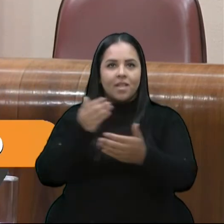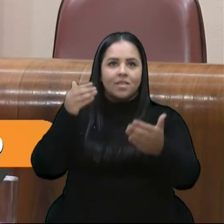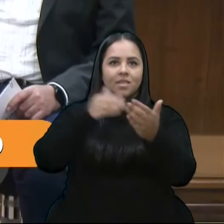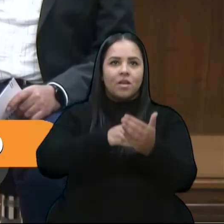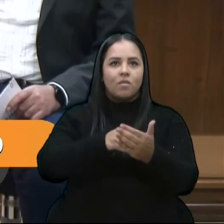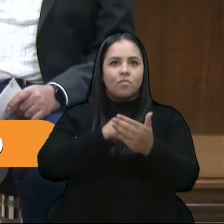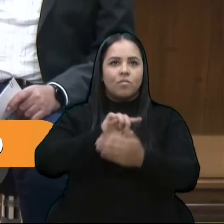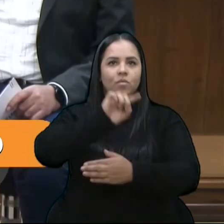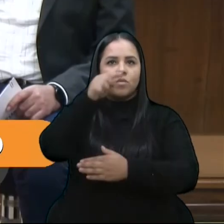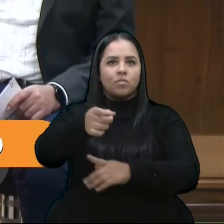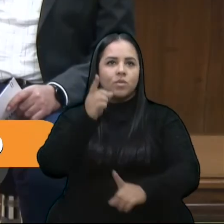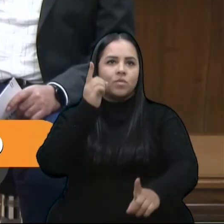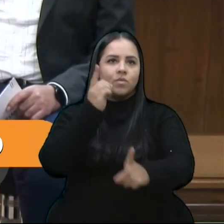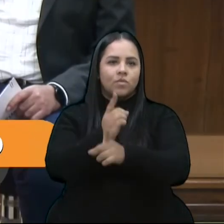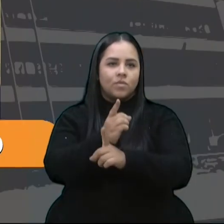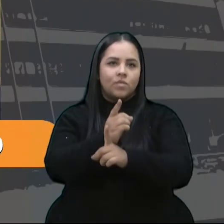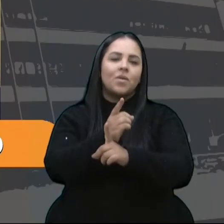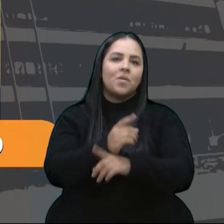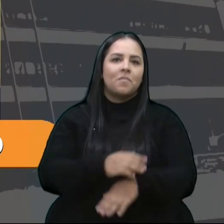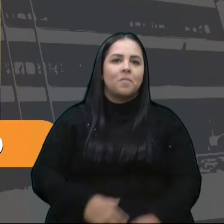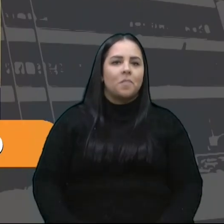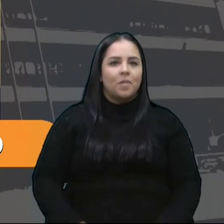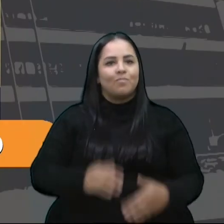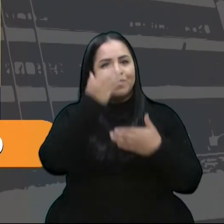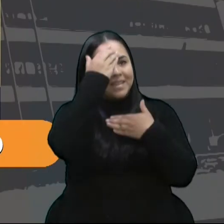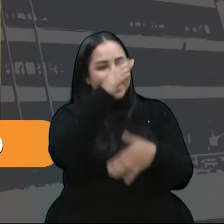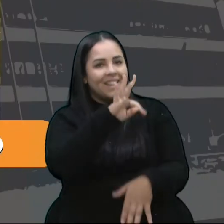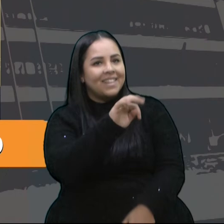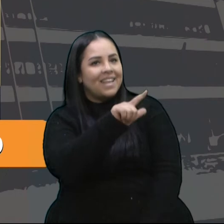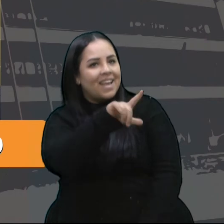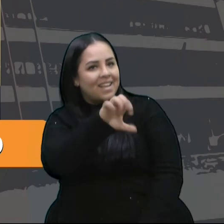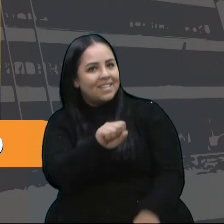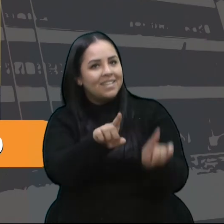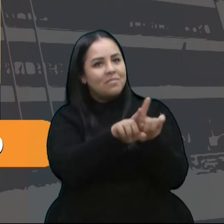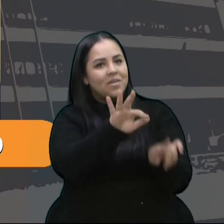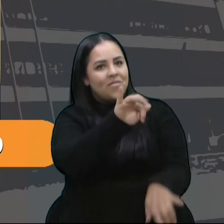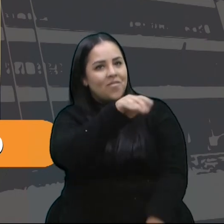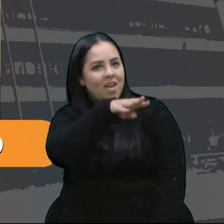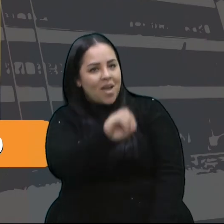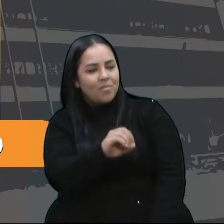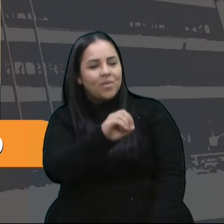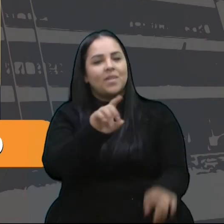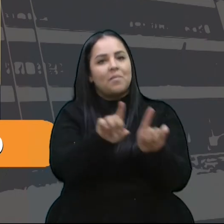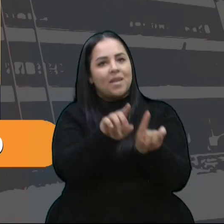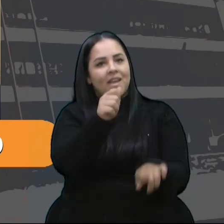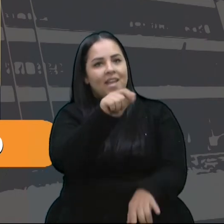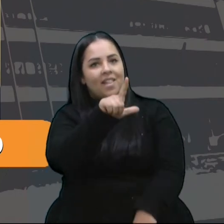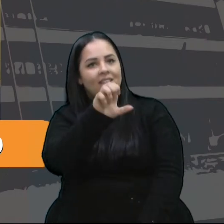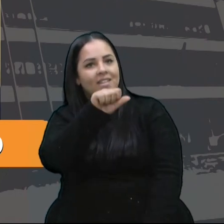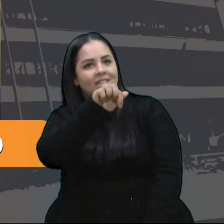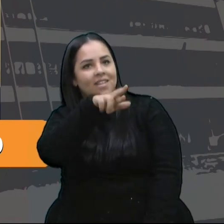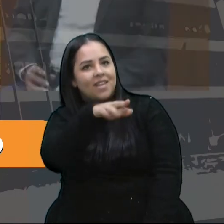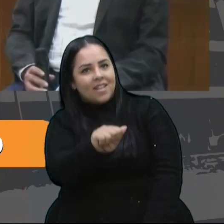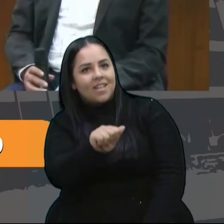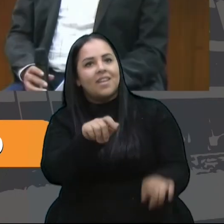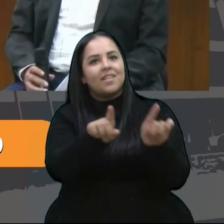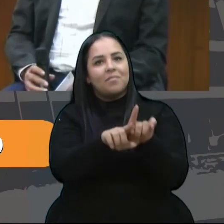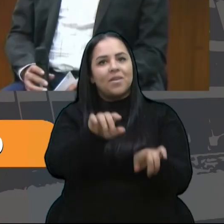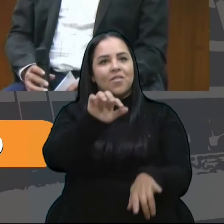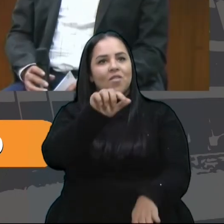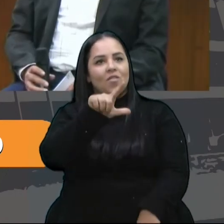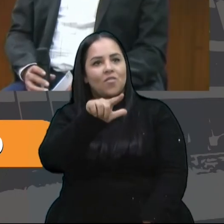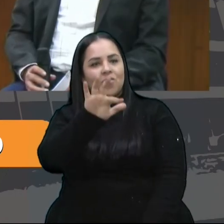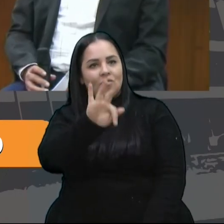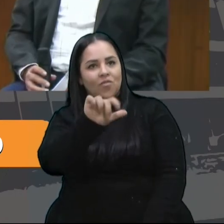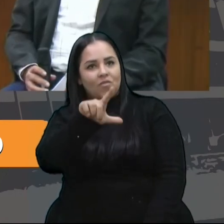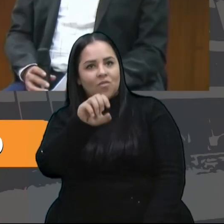encontro. Obrigado, Thales, Fábio, a Alessandra, também ao Floriano, né, nossos debatedores, e a